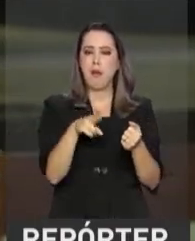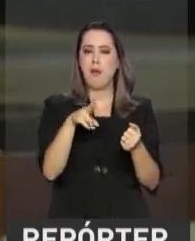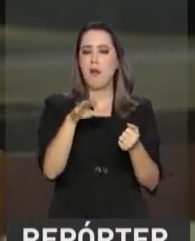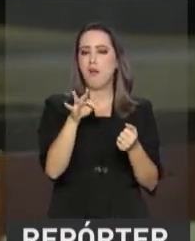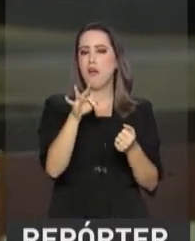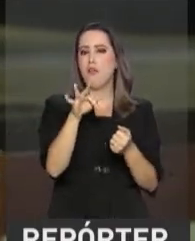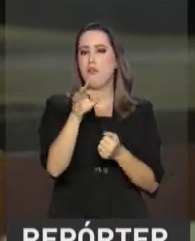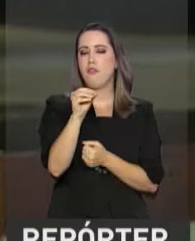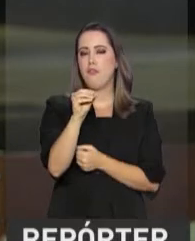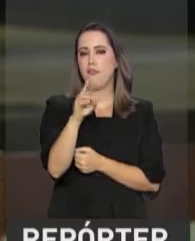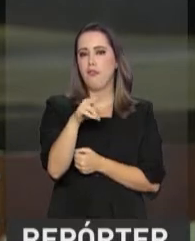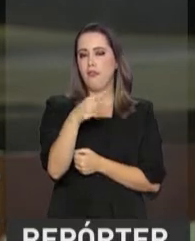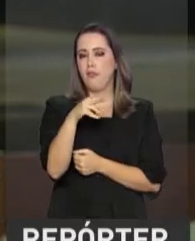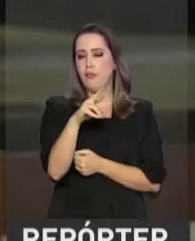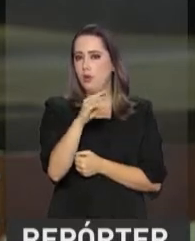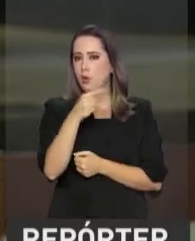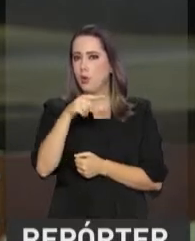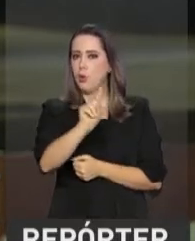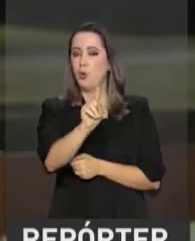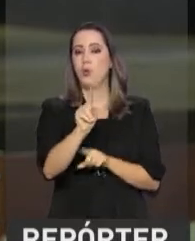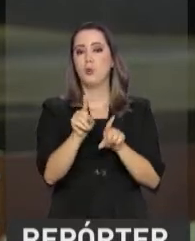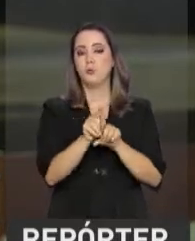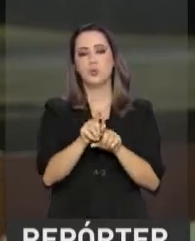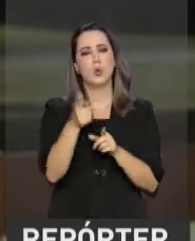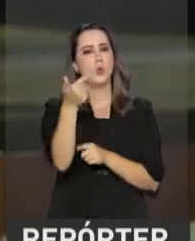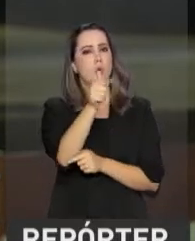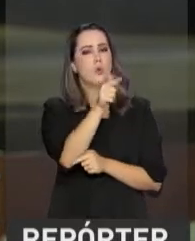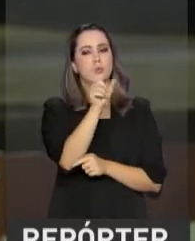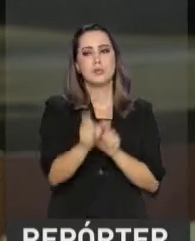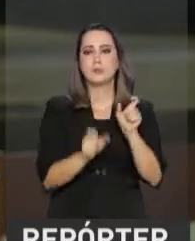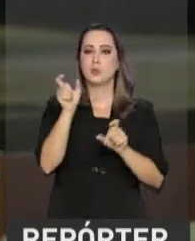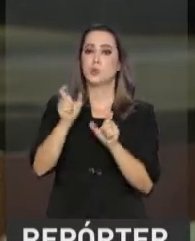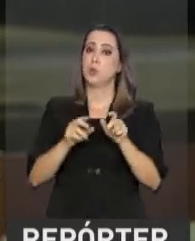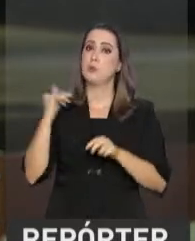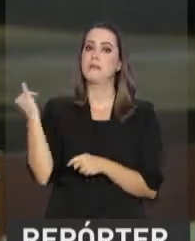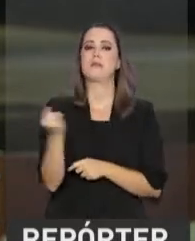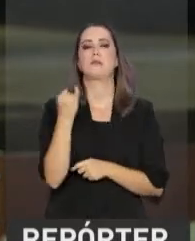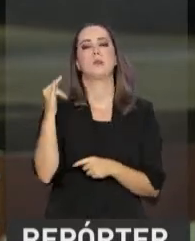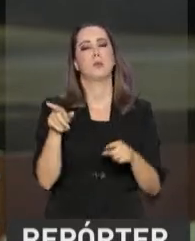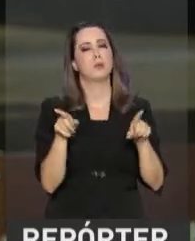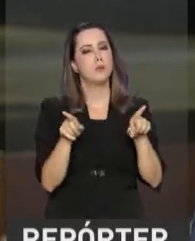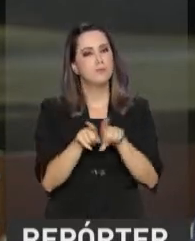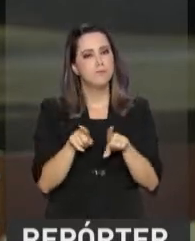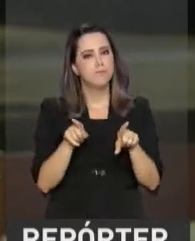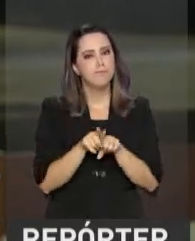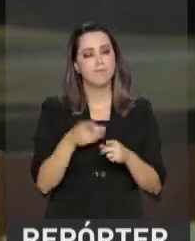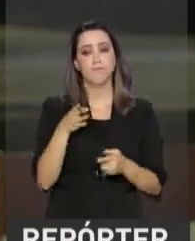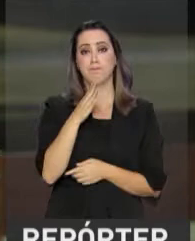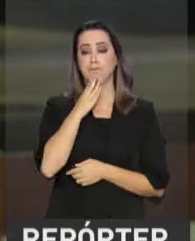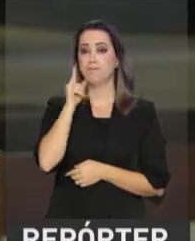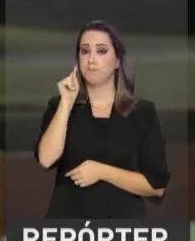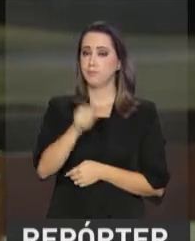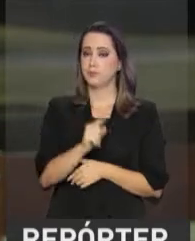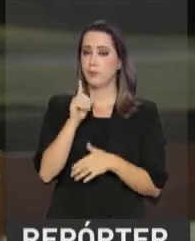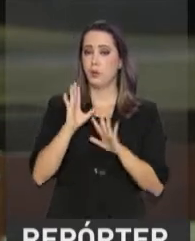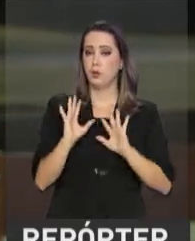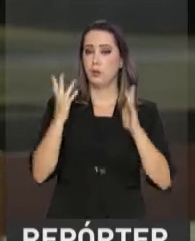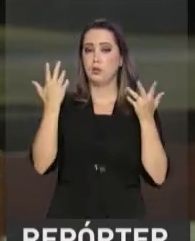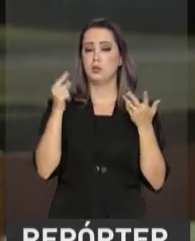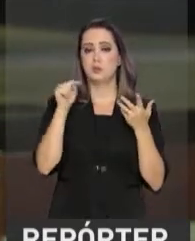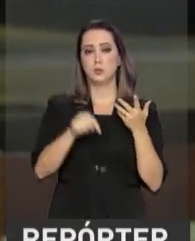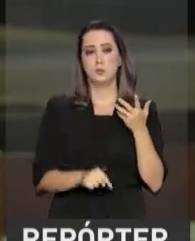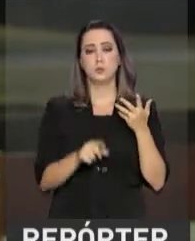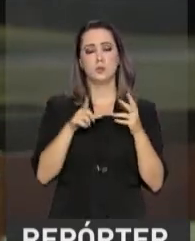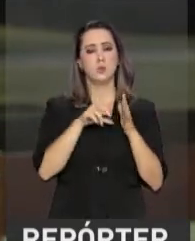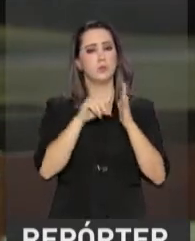nomes, entre outras, claro, entre outras personalidades e instituições. Esses nomes, então, eles foram conhecidos agora há pouco nessa cerimônia